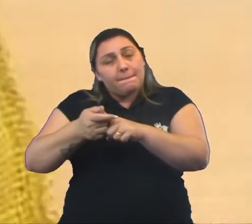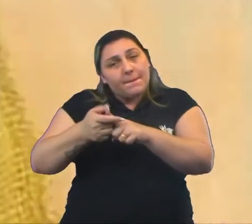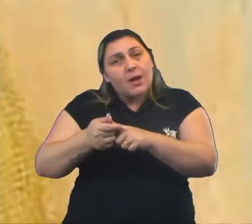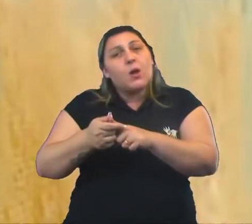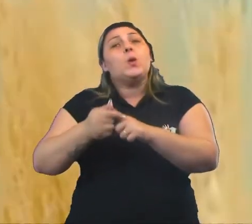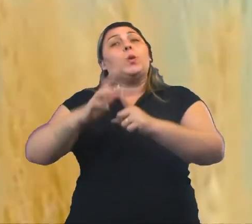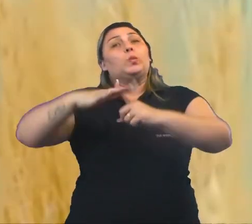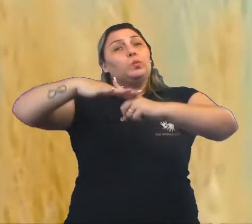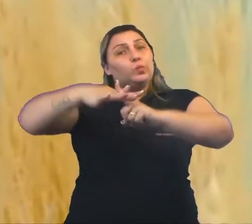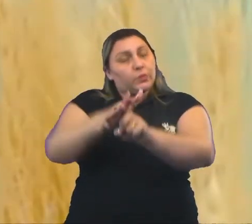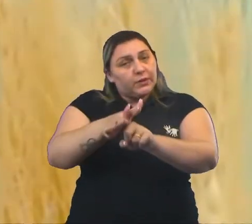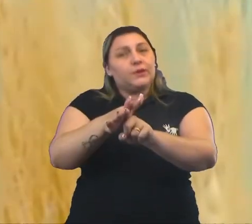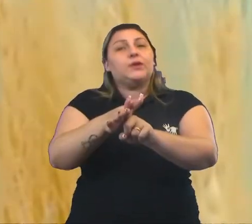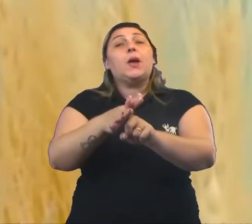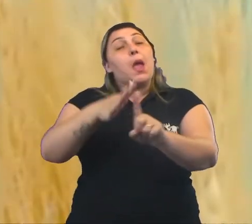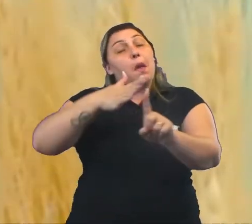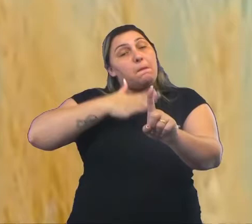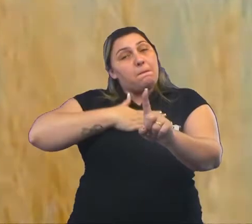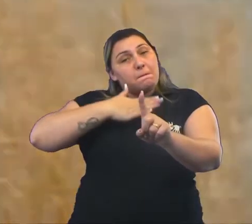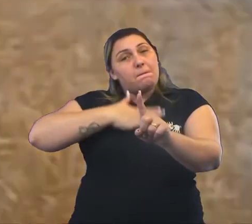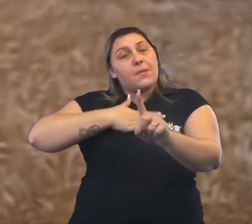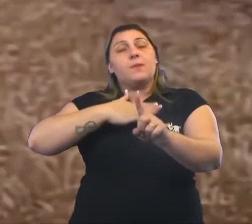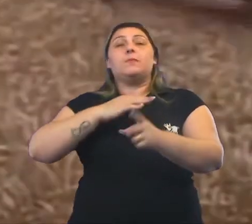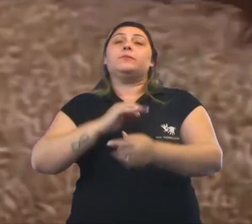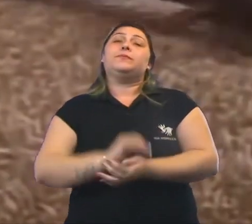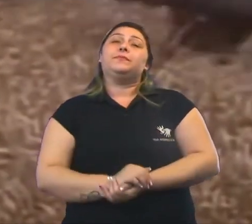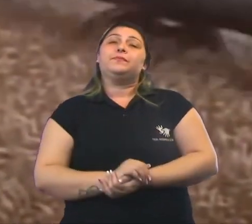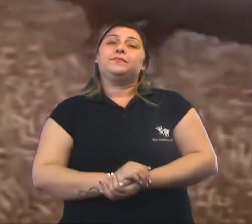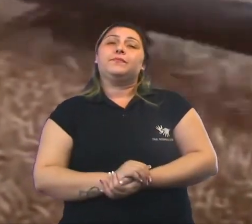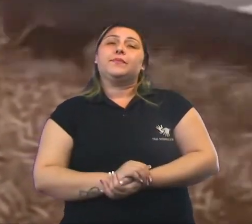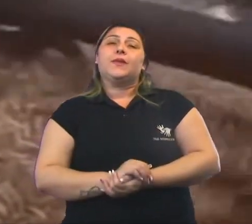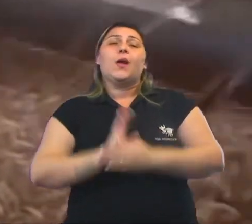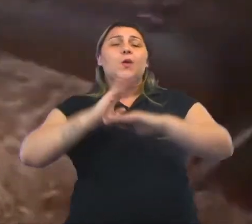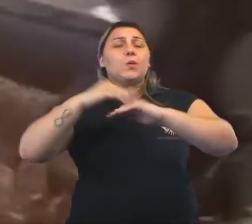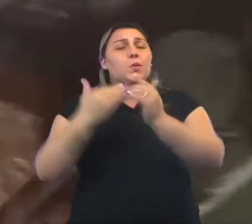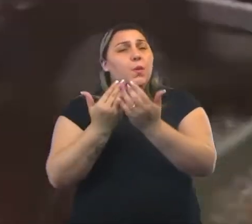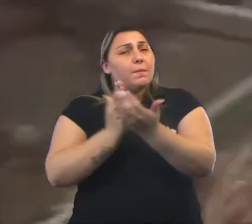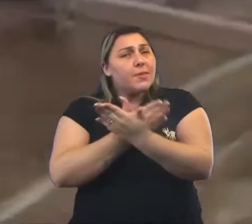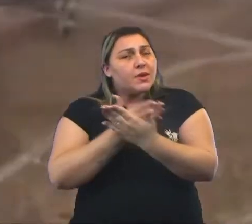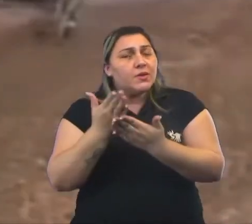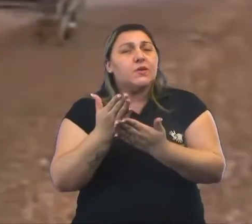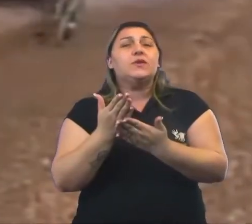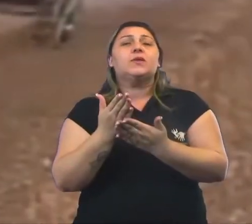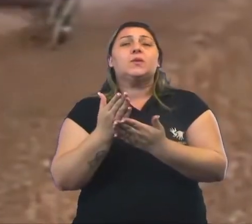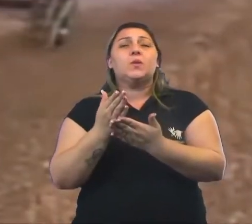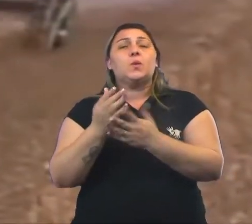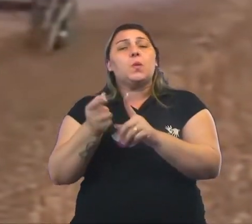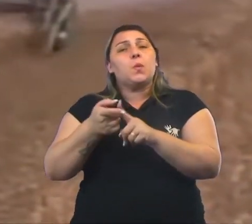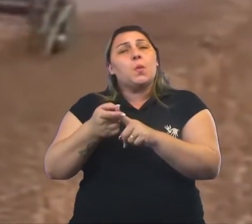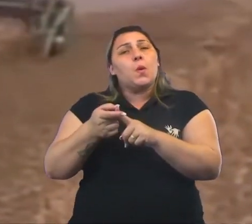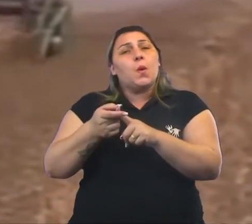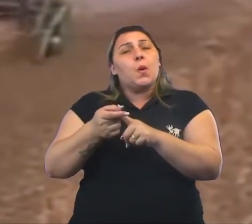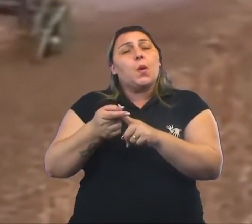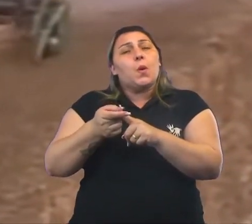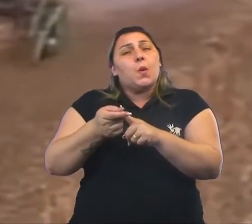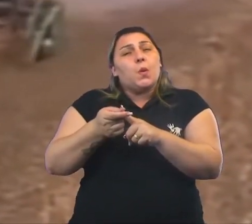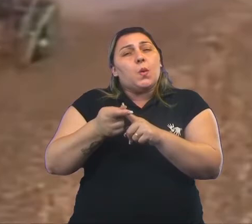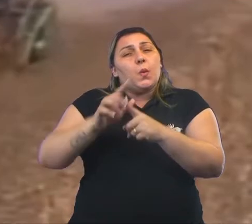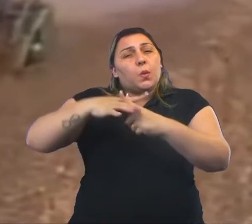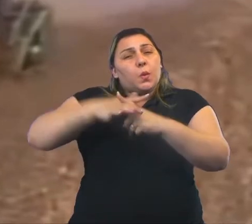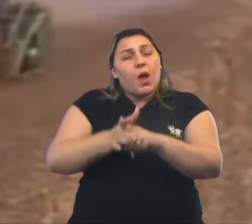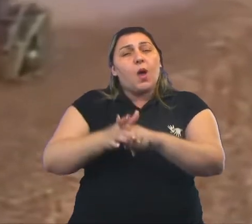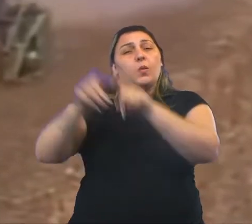ou trigo, que é o meu caso. Comigo, tudo começou assim. O trigo foi colhido lá